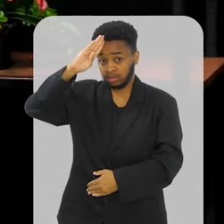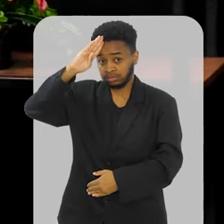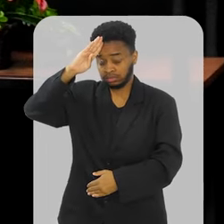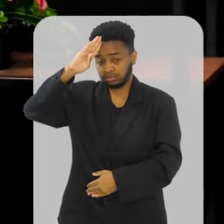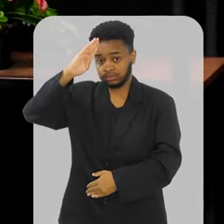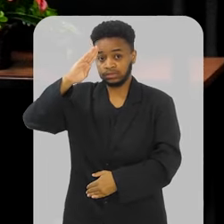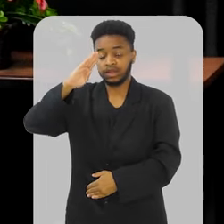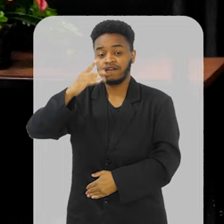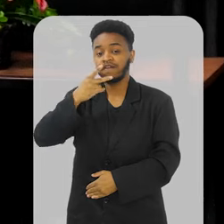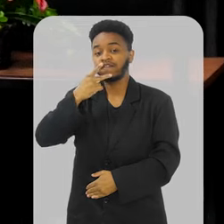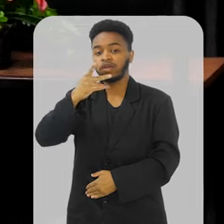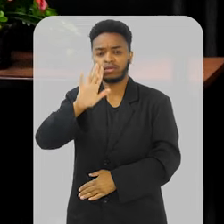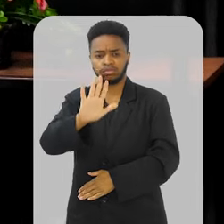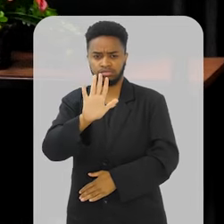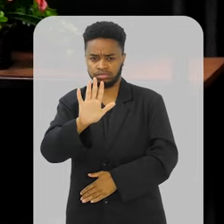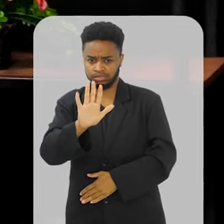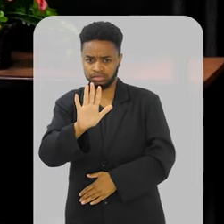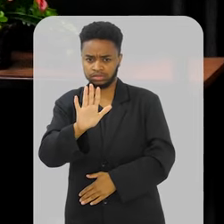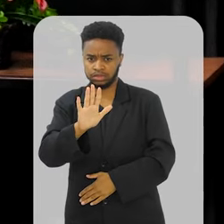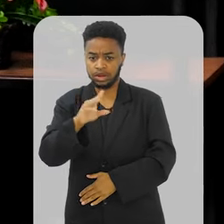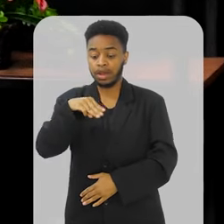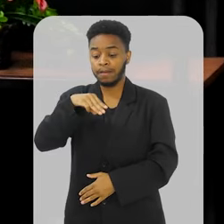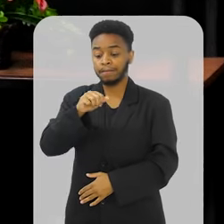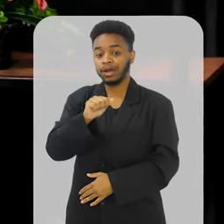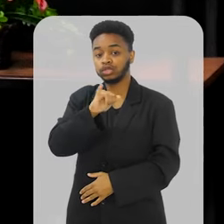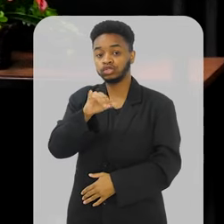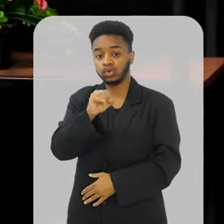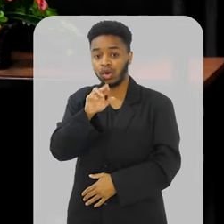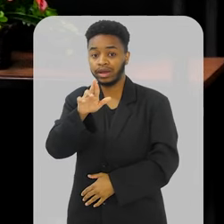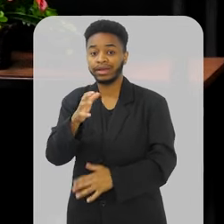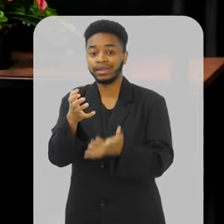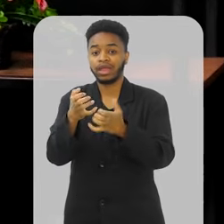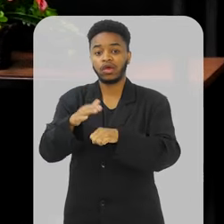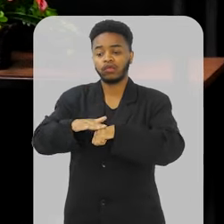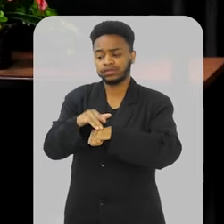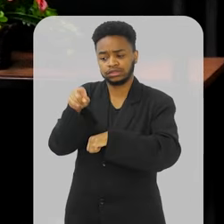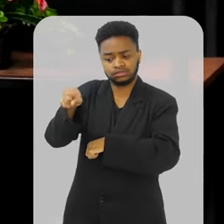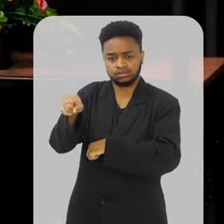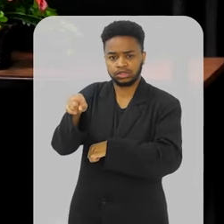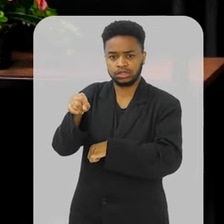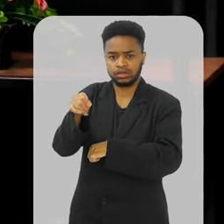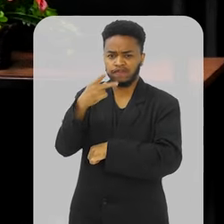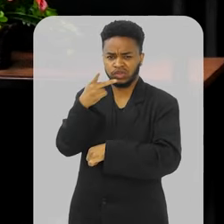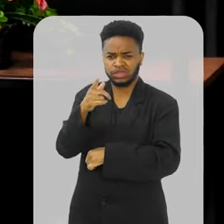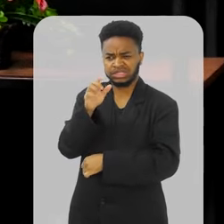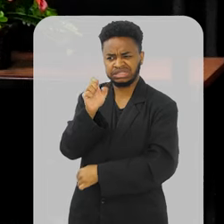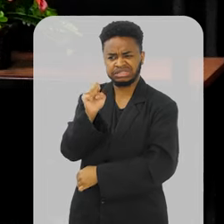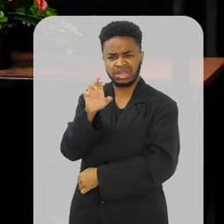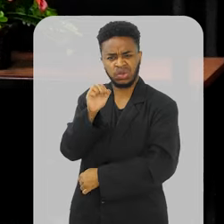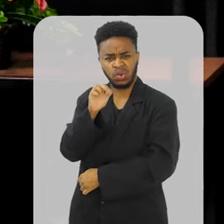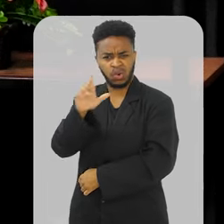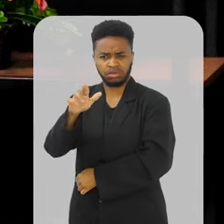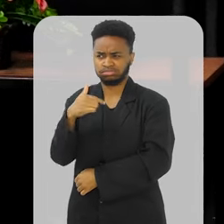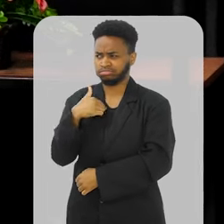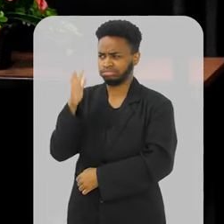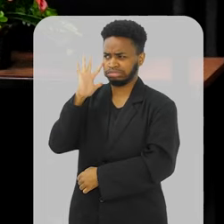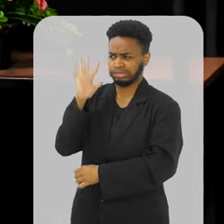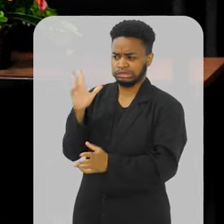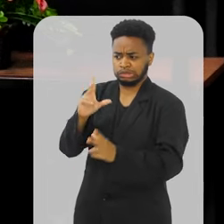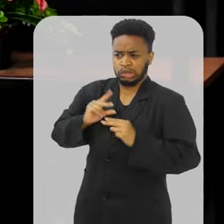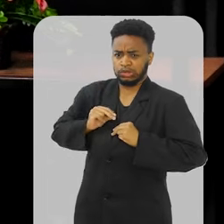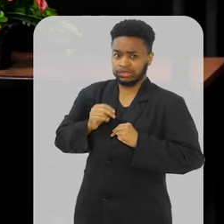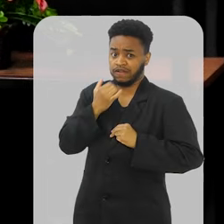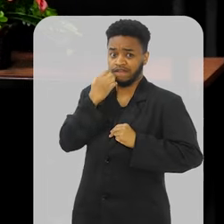tava um Sargento ele pera aí o major yadir quer falar com senhor me chamou até de Senhor aí eu pensei assim nossa